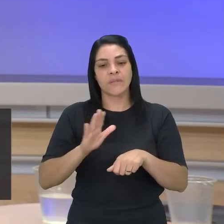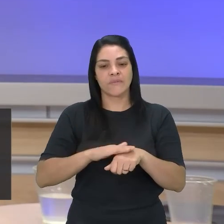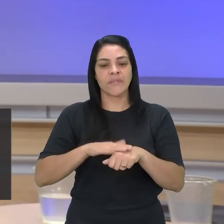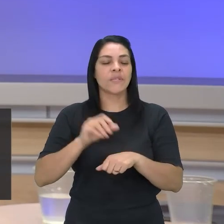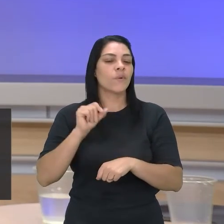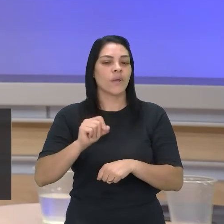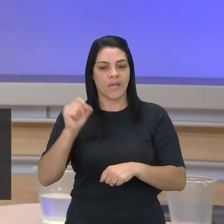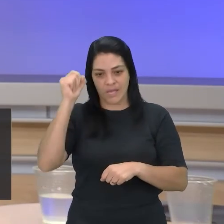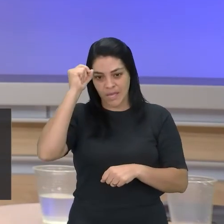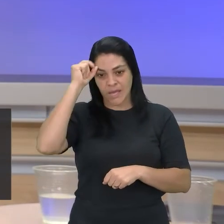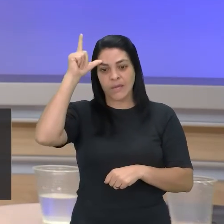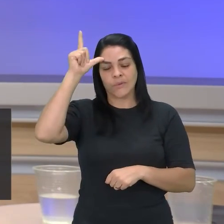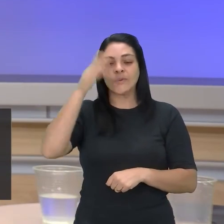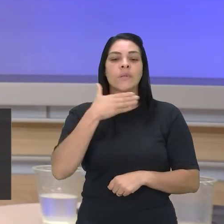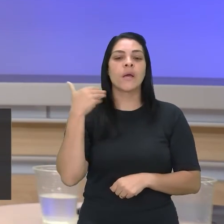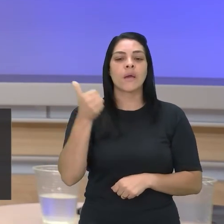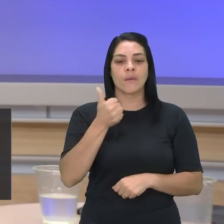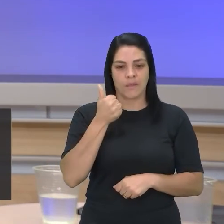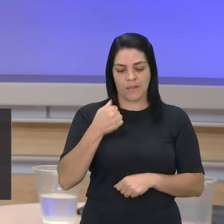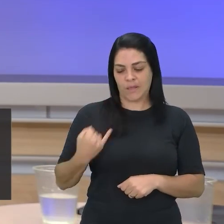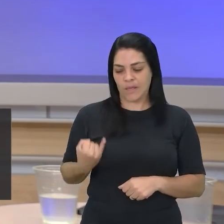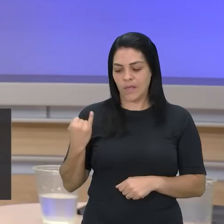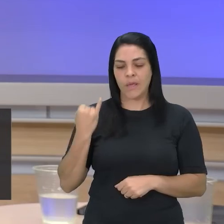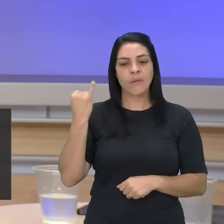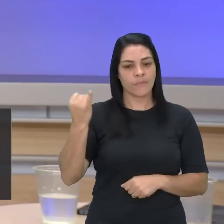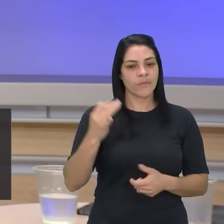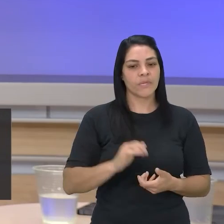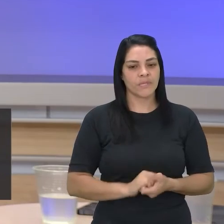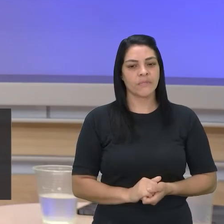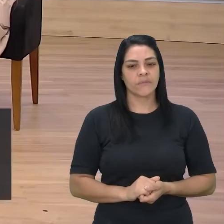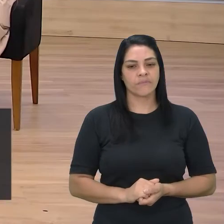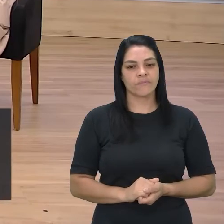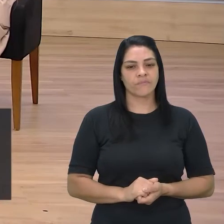cultura e isso é uma ferramenta valorosa. Oferecer